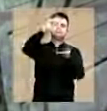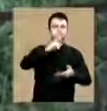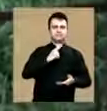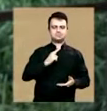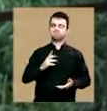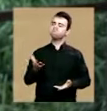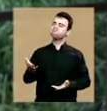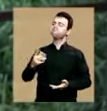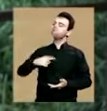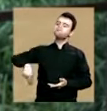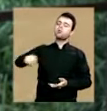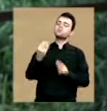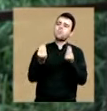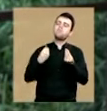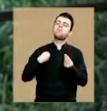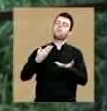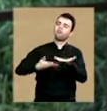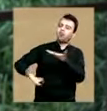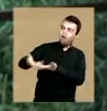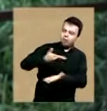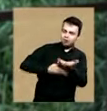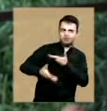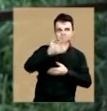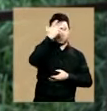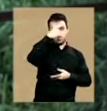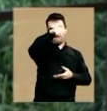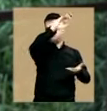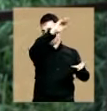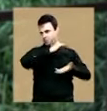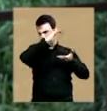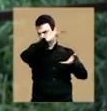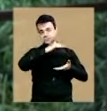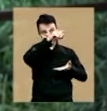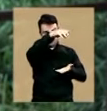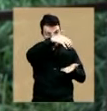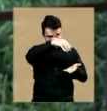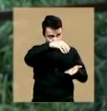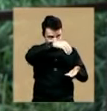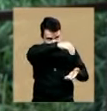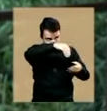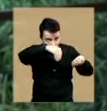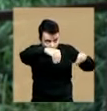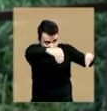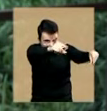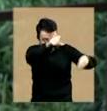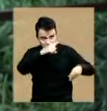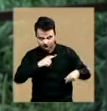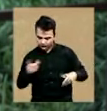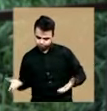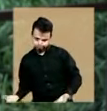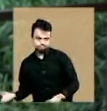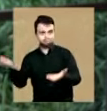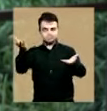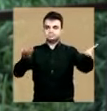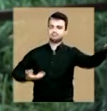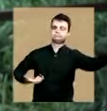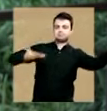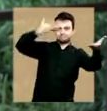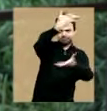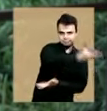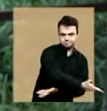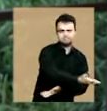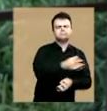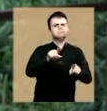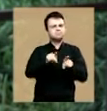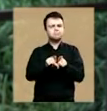tem feito algumas trocas, né? Então, até com alguns fornecedores que utilizam adubo, a gente está usando adubo como uma parte do pagamento e a gente fez